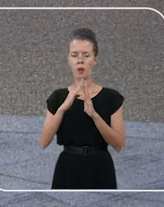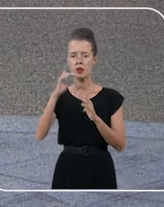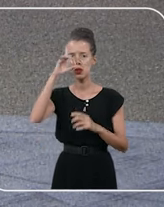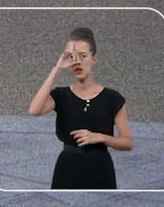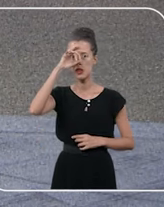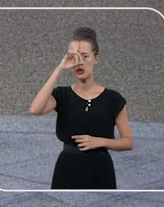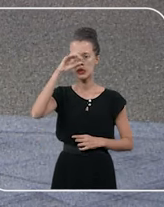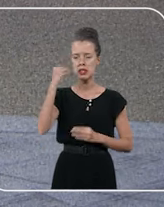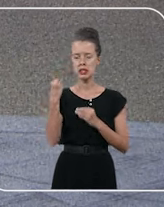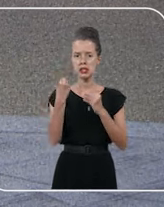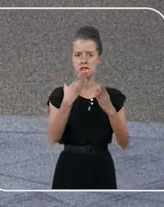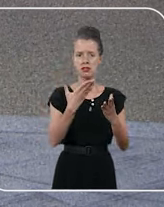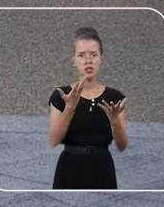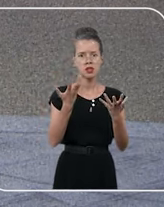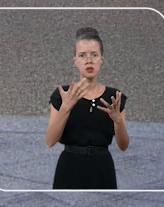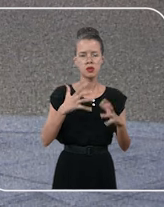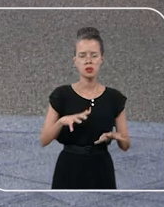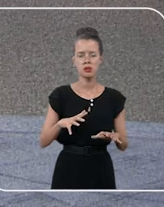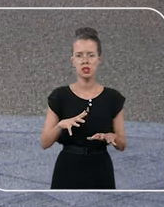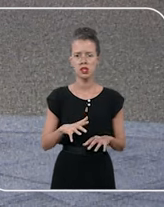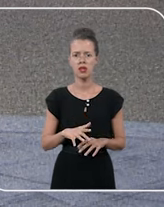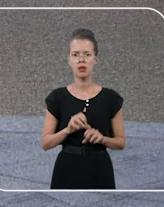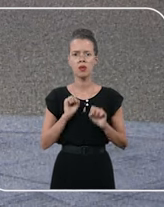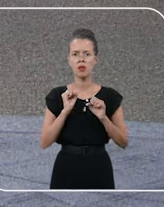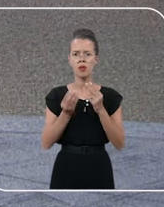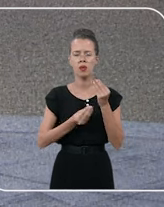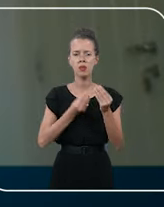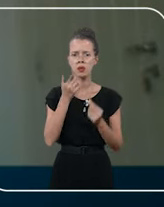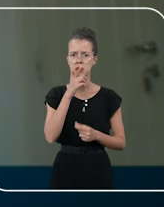paciente. Começando por você então, professora.